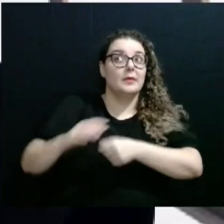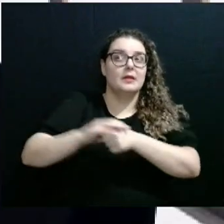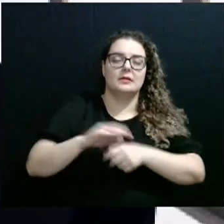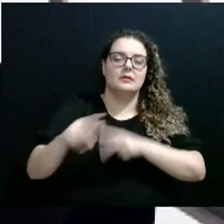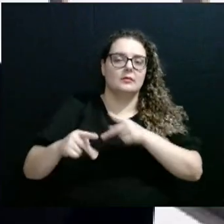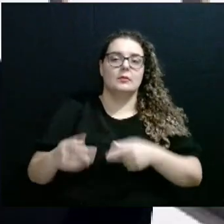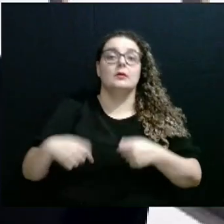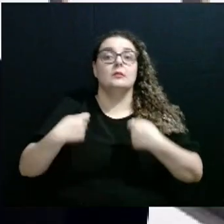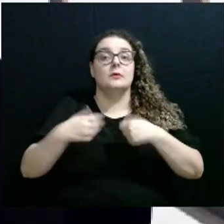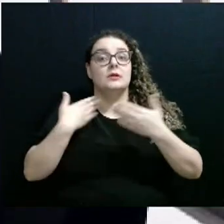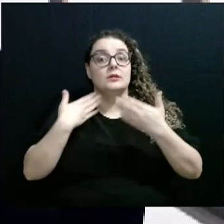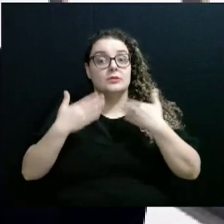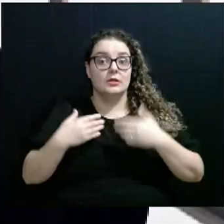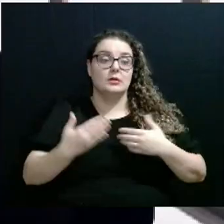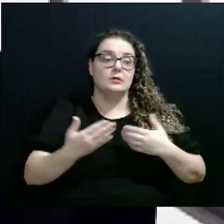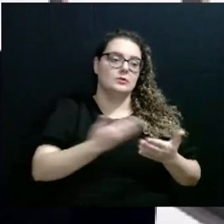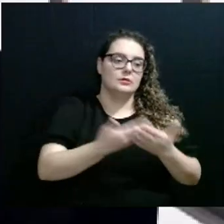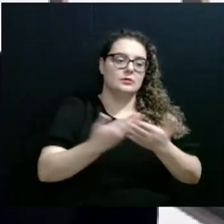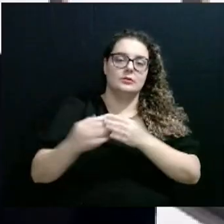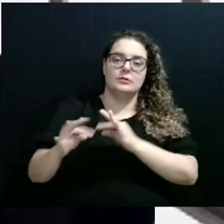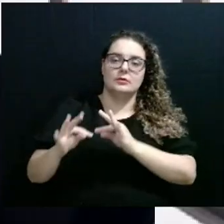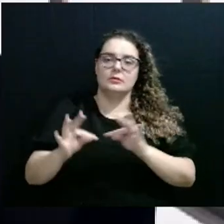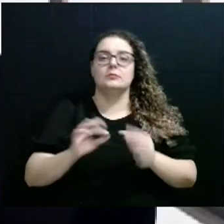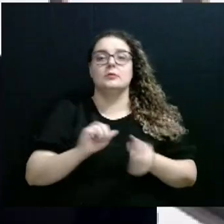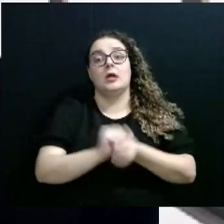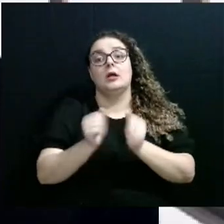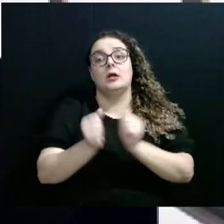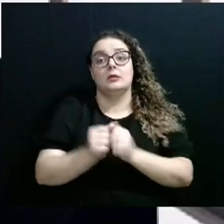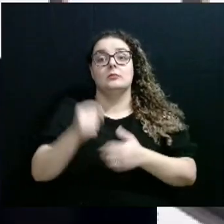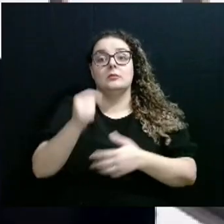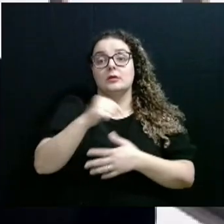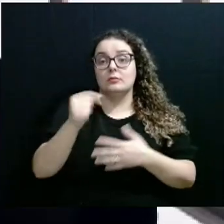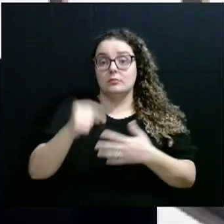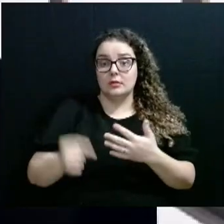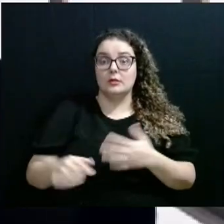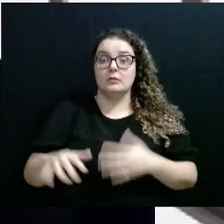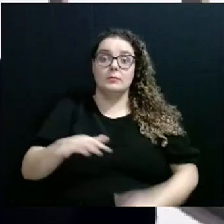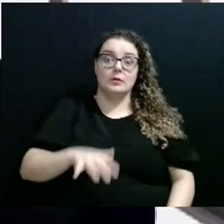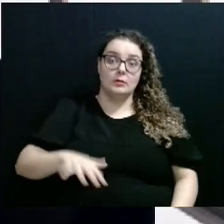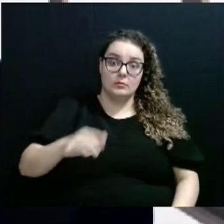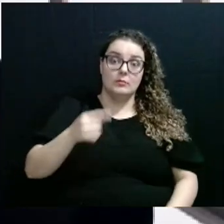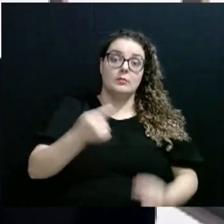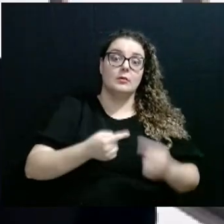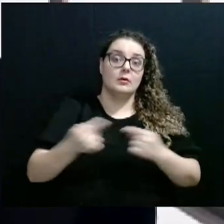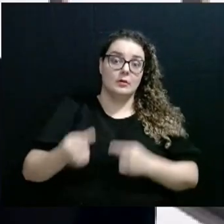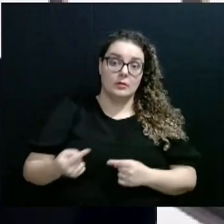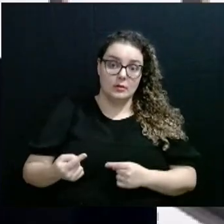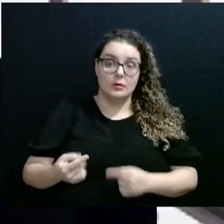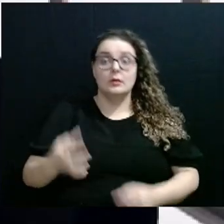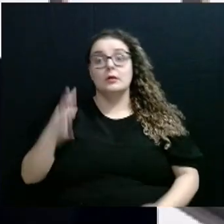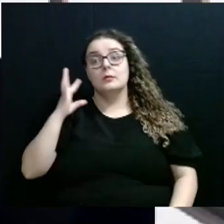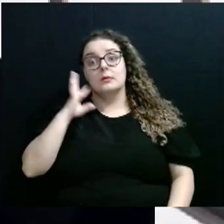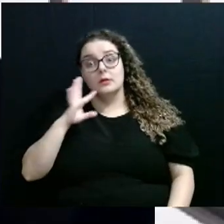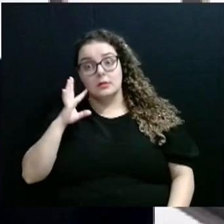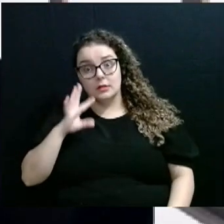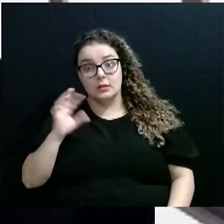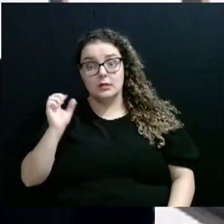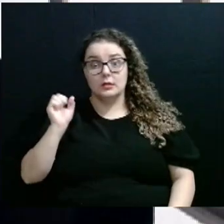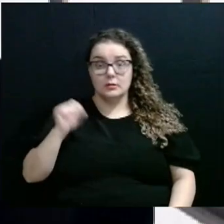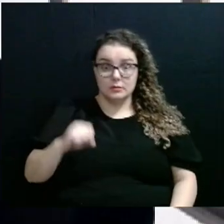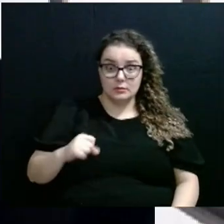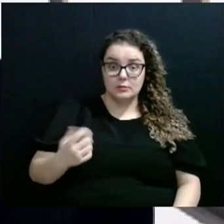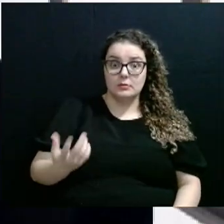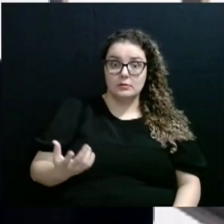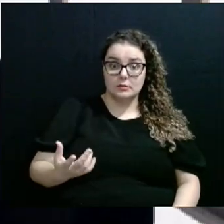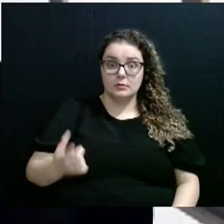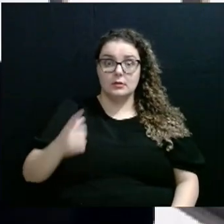para poder adaptar essas questões ao setor. É uma discussão super bacana, tem conceitos